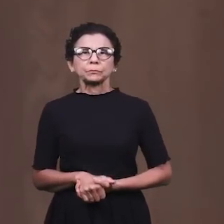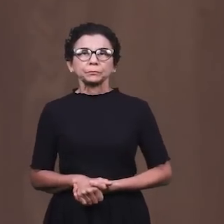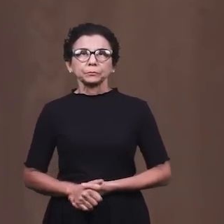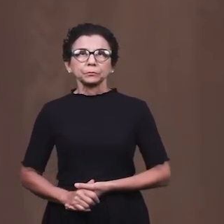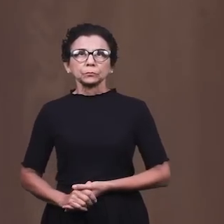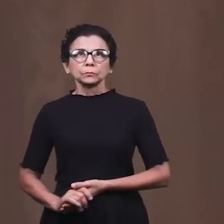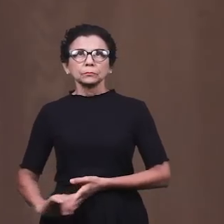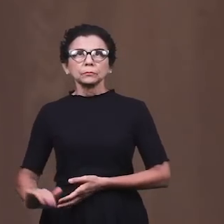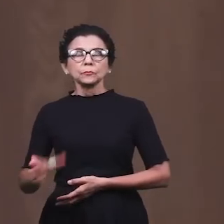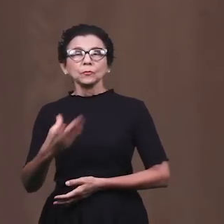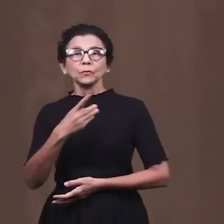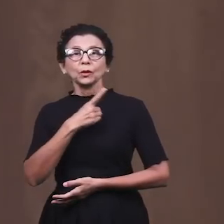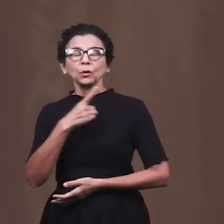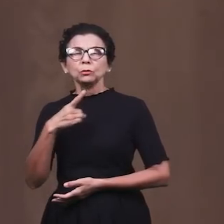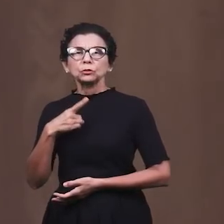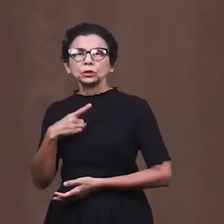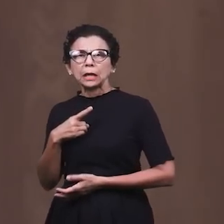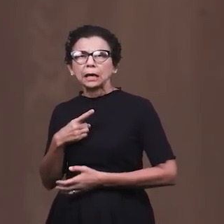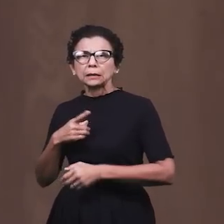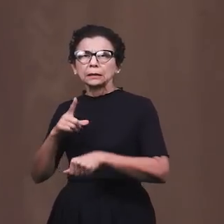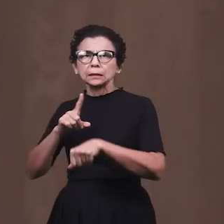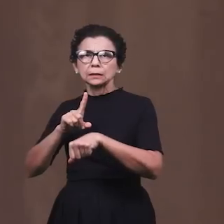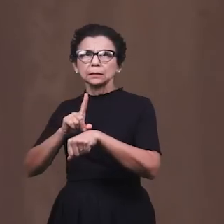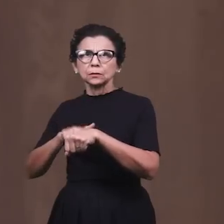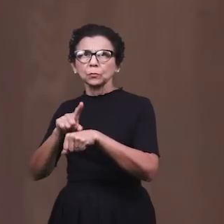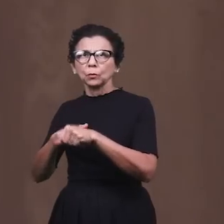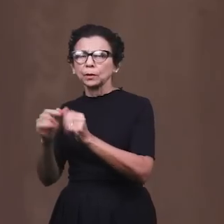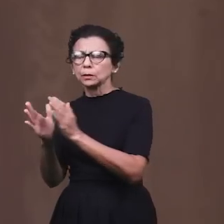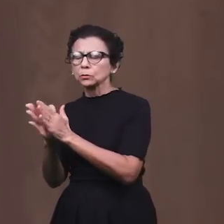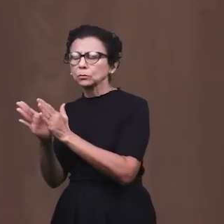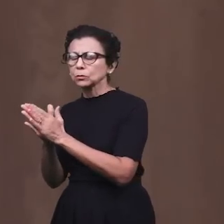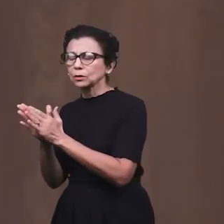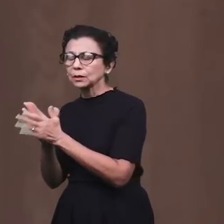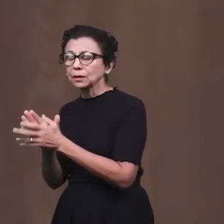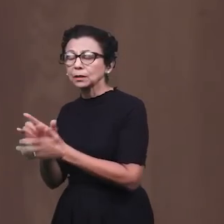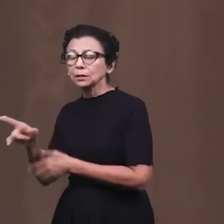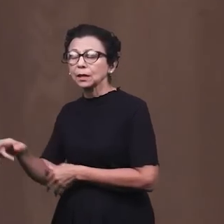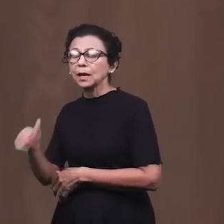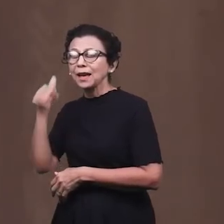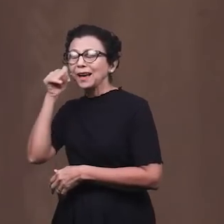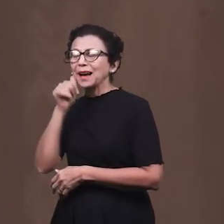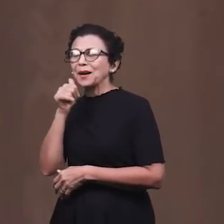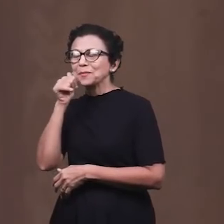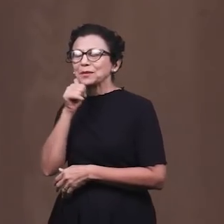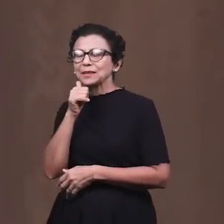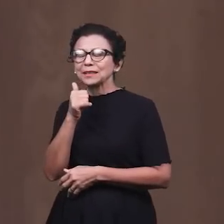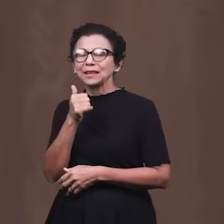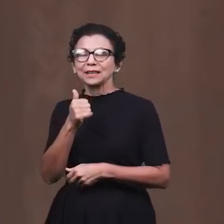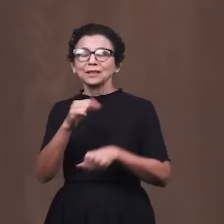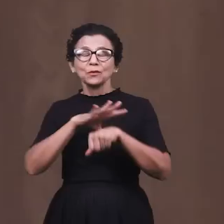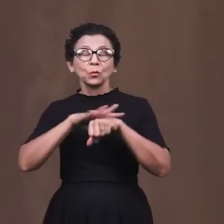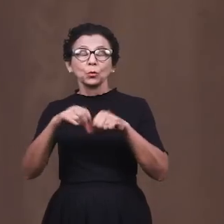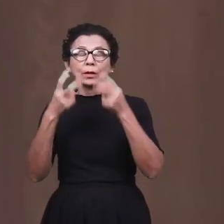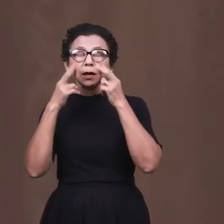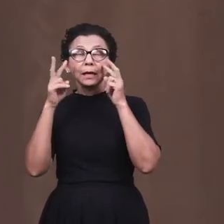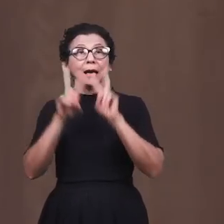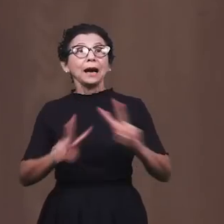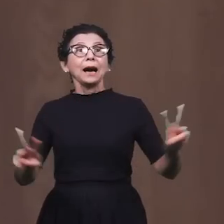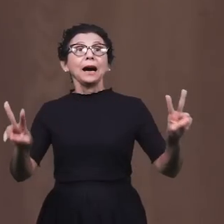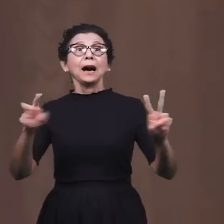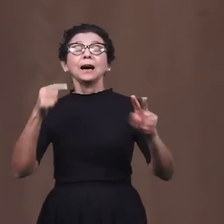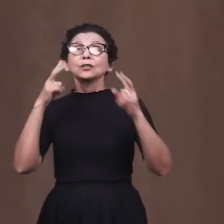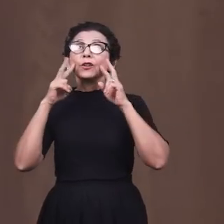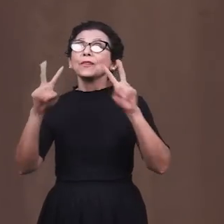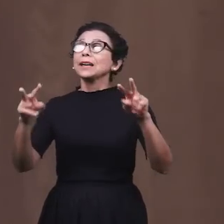estava gritando, eu estou vendo, virou para a irmã dela, como o seu rosto é bonito. Aí fez aquele negócio, ele saiu debaixo da mão dos